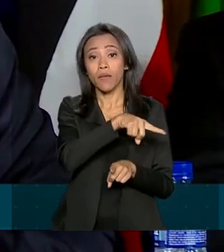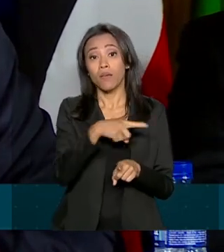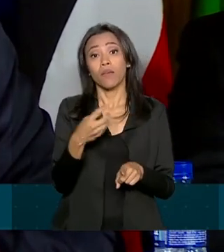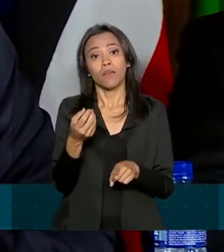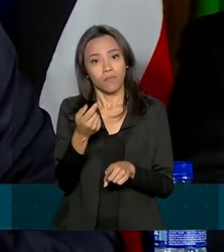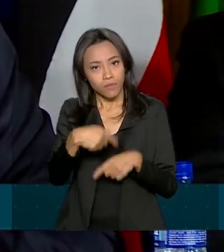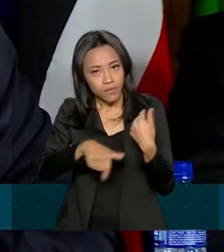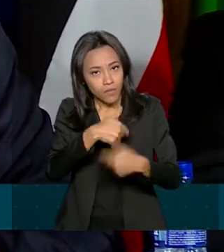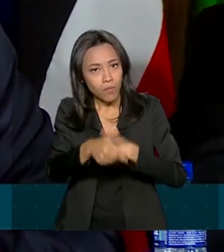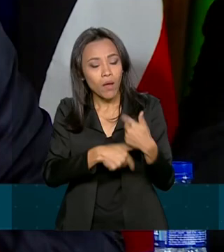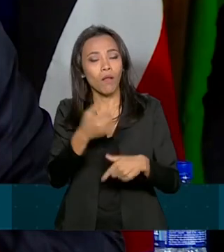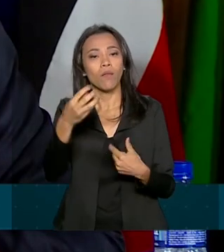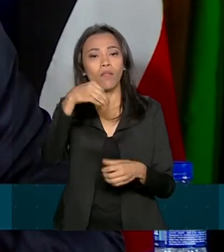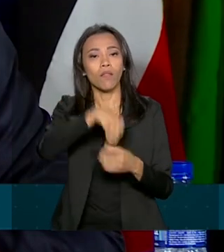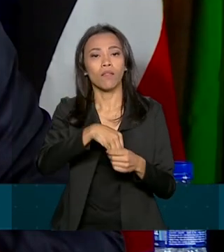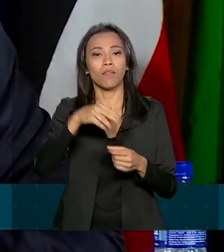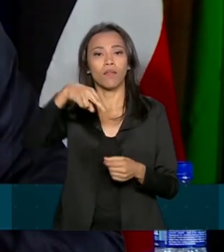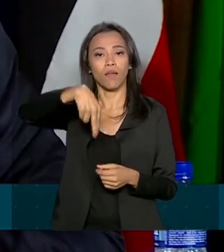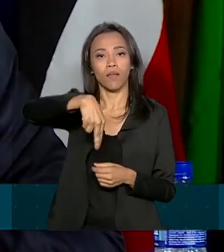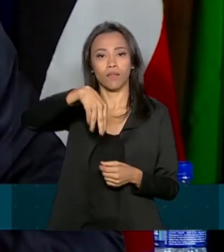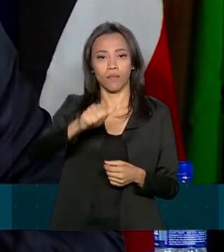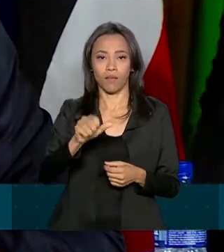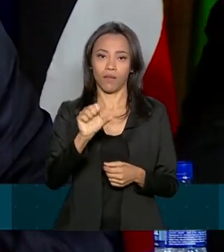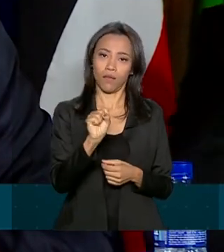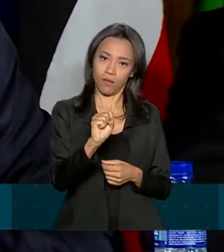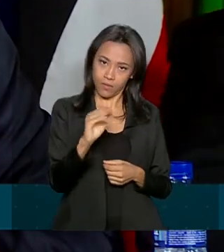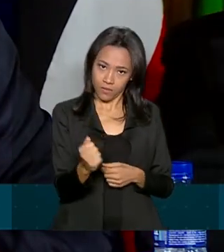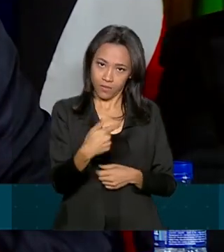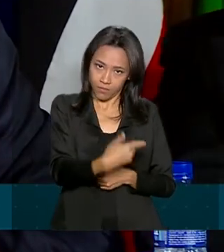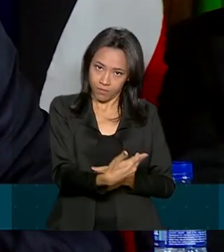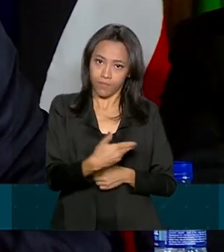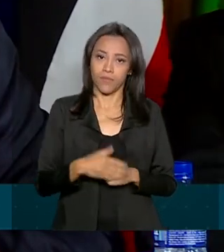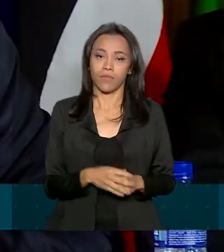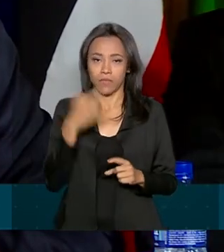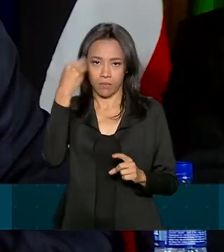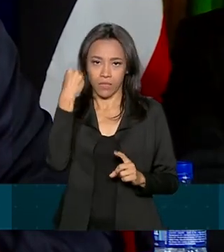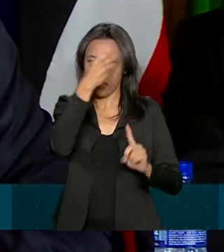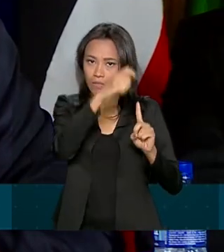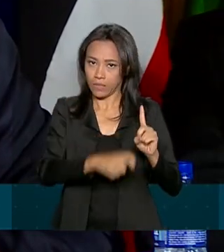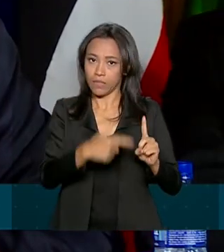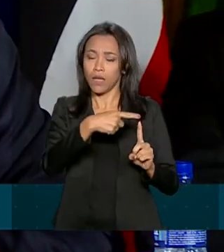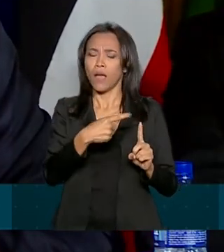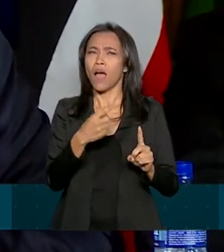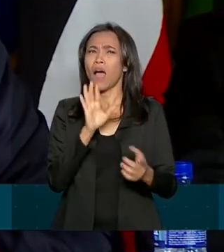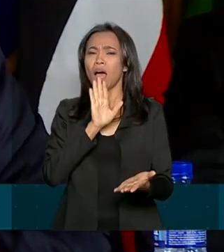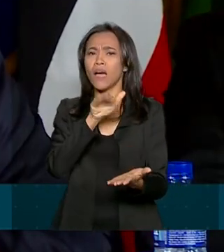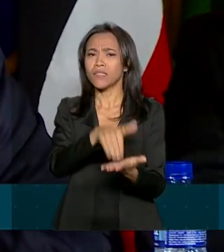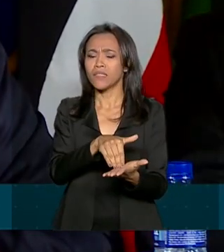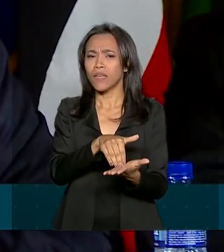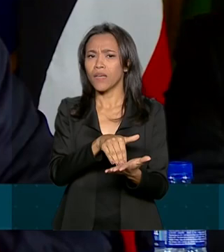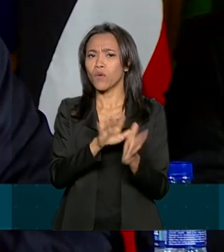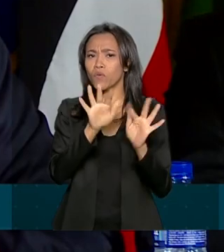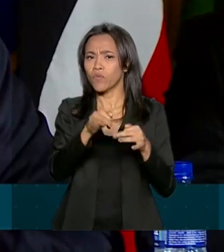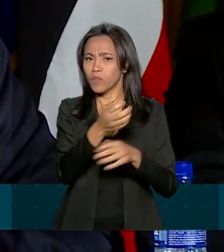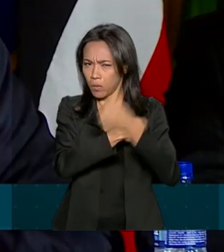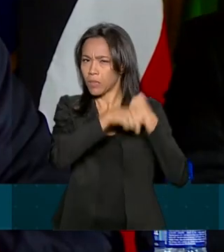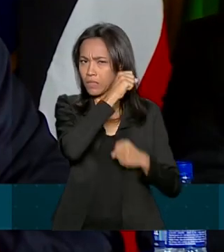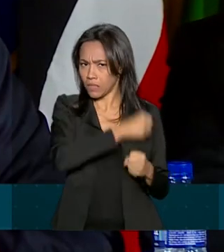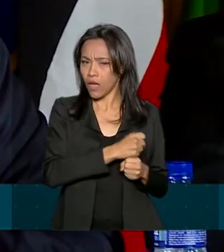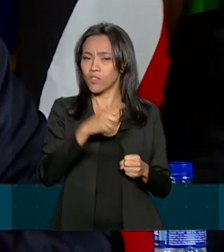nosso ministério. E para falar apenas uma pequena coisa, até o final do ano passado, tínhamos um satélite